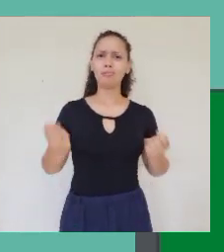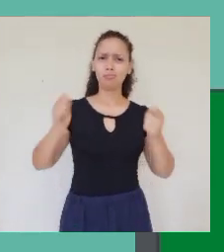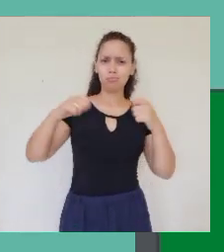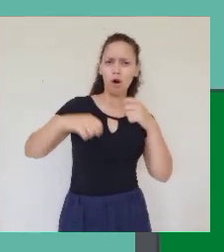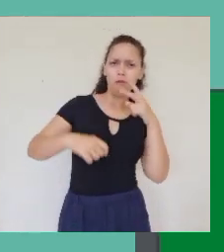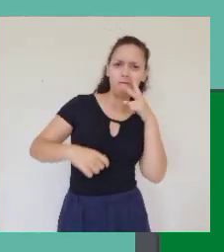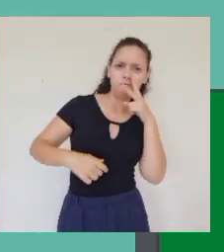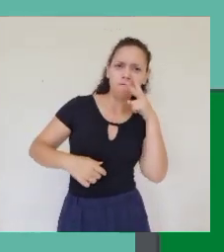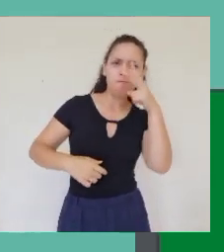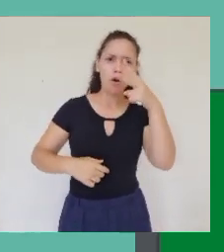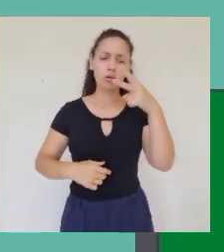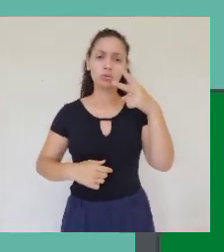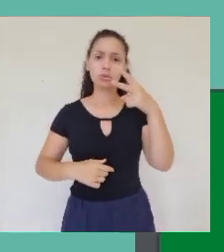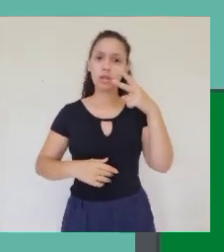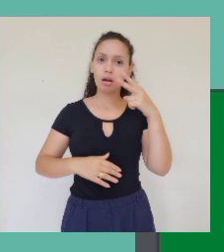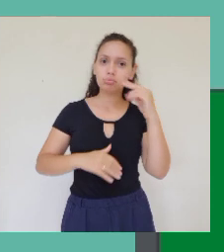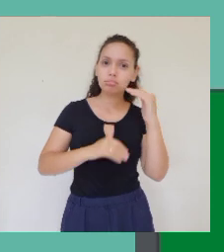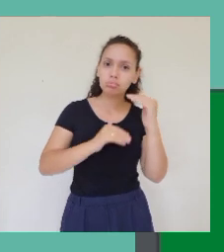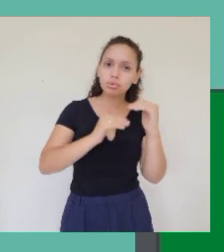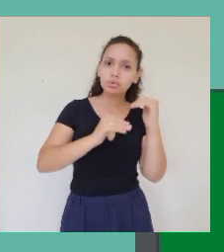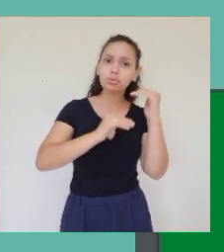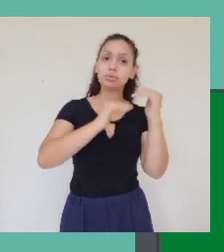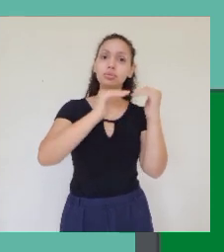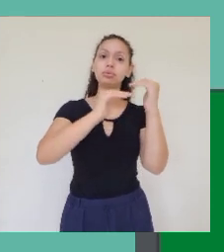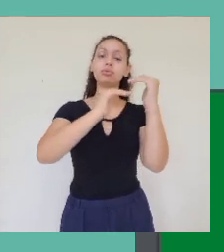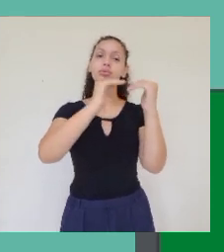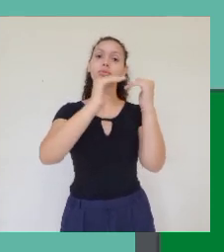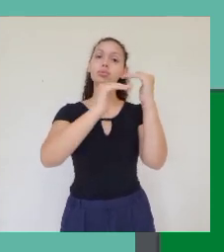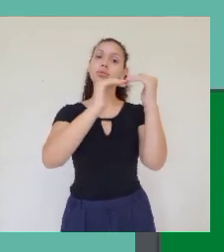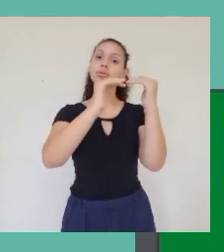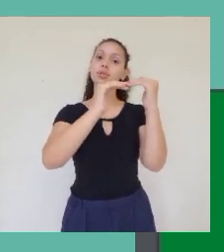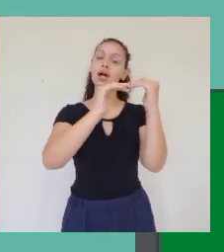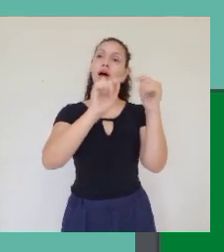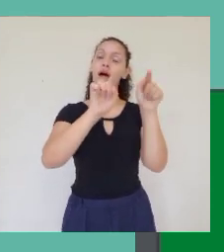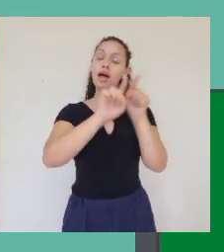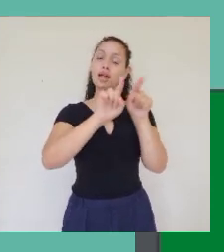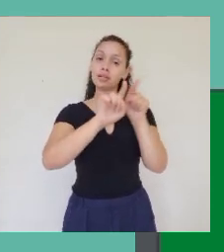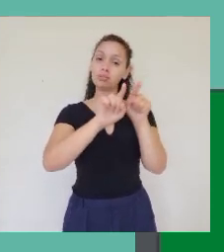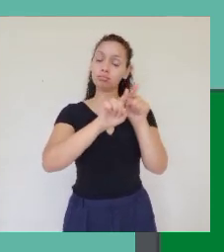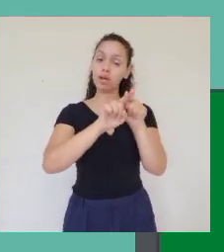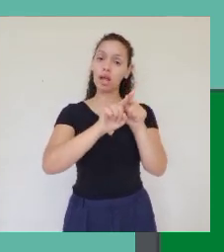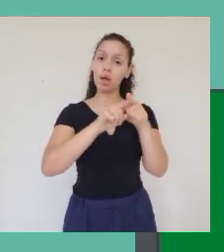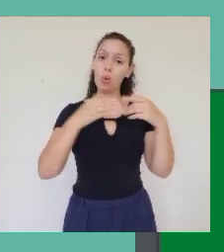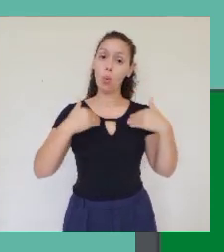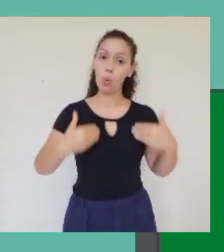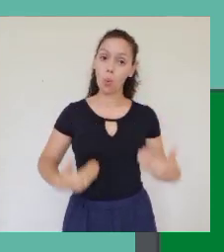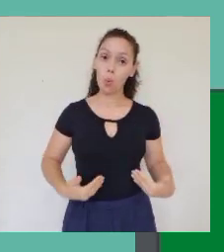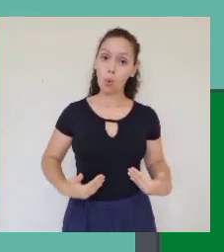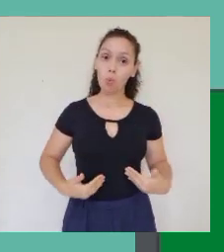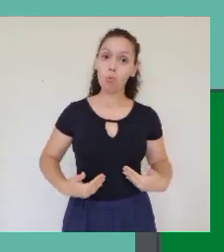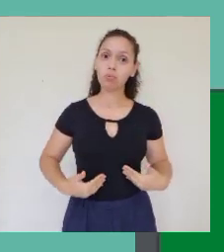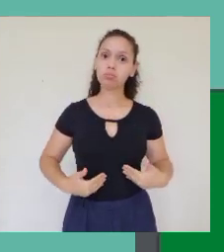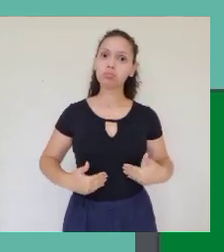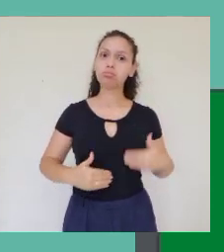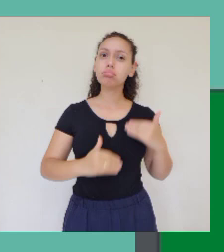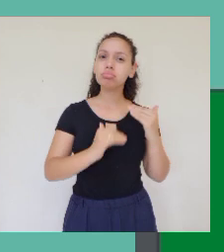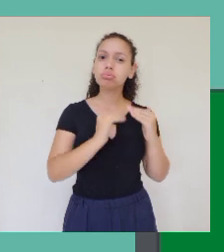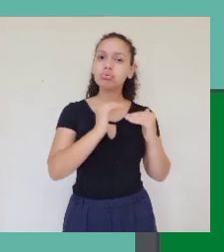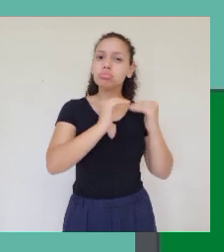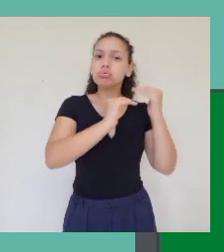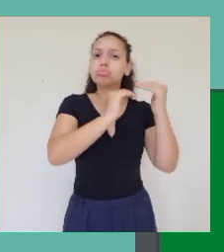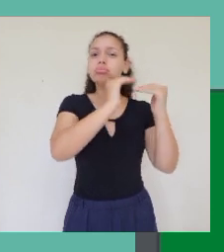força, depende do seu objetivo, você aumenta a sua capacidade muscular. Com isso, quando você vai estudar, né, por